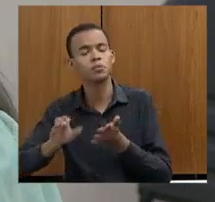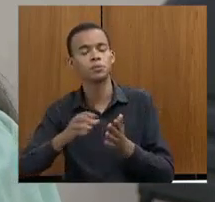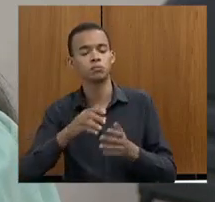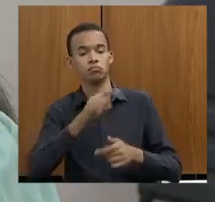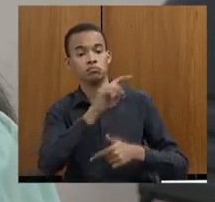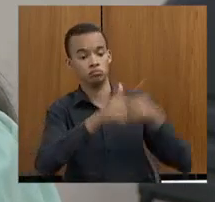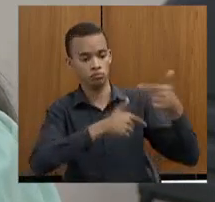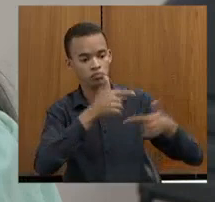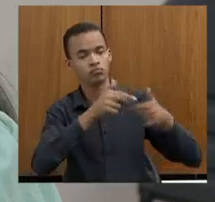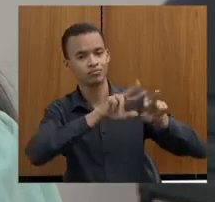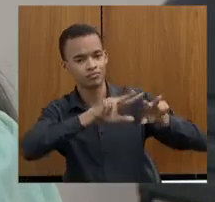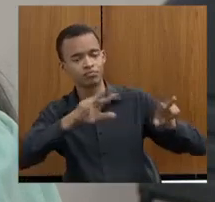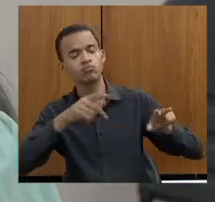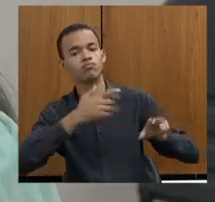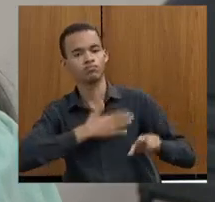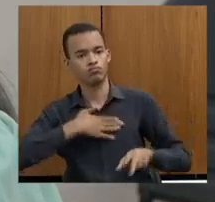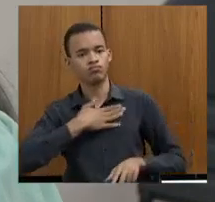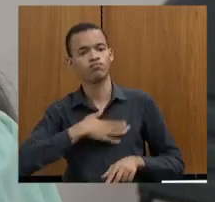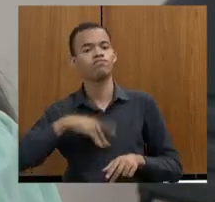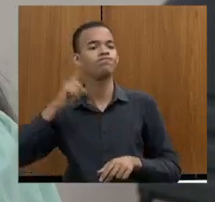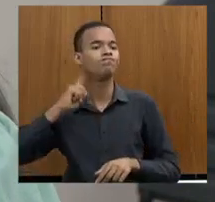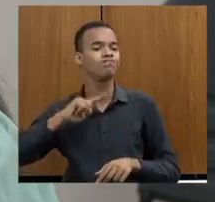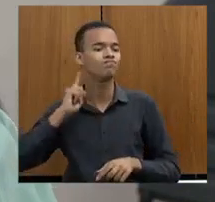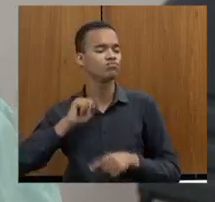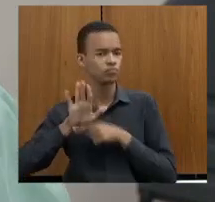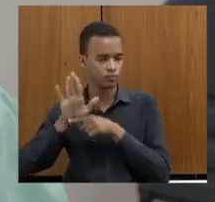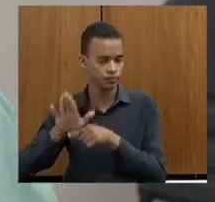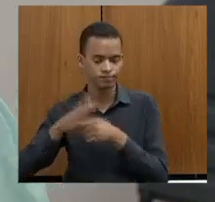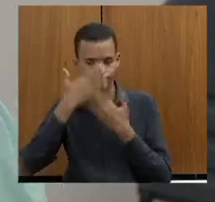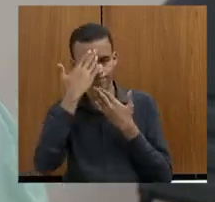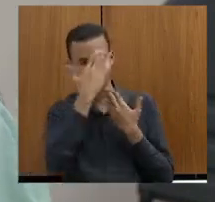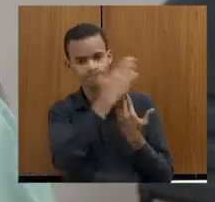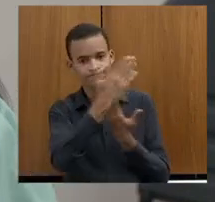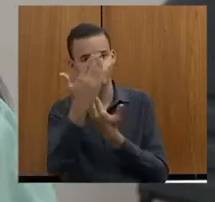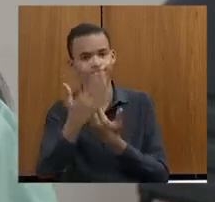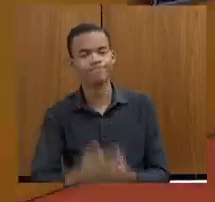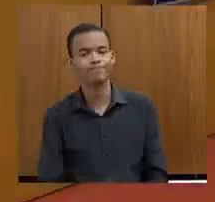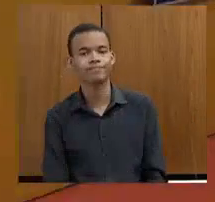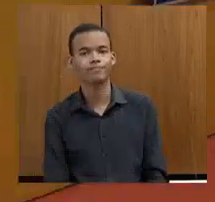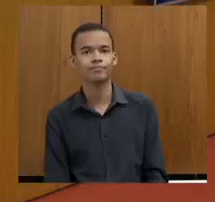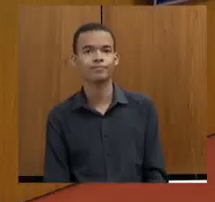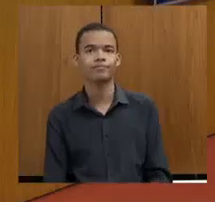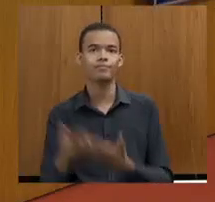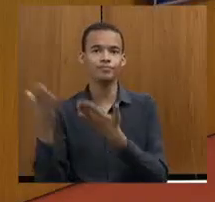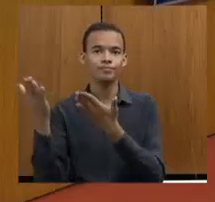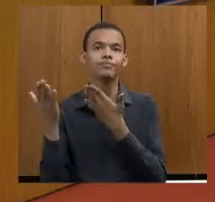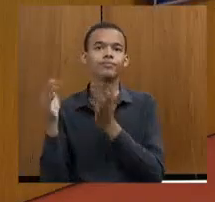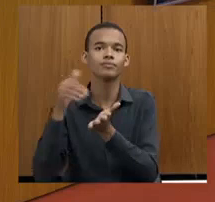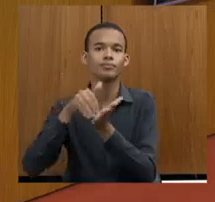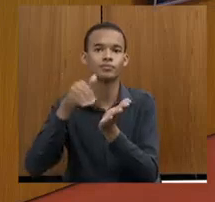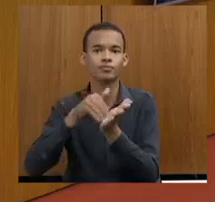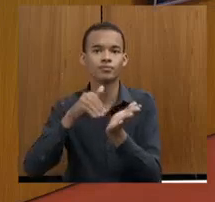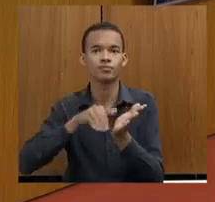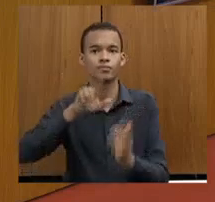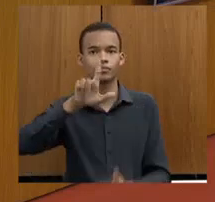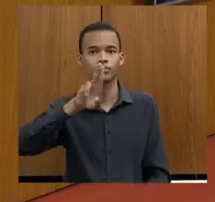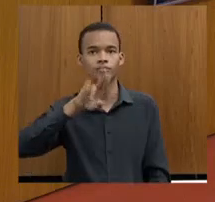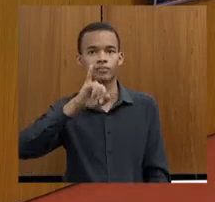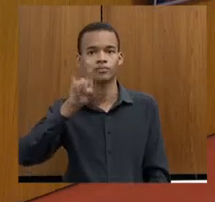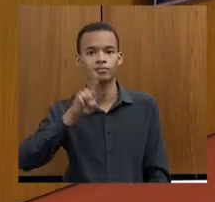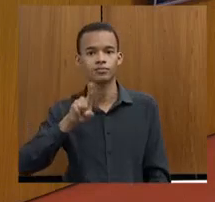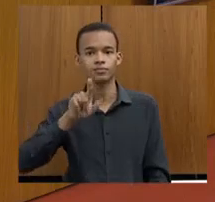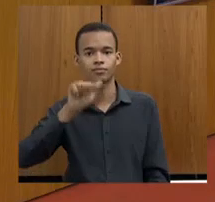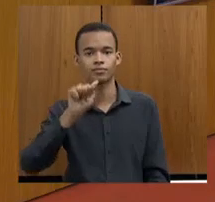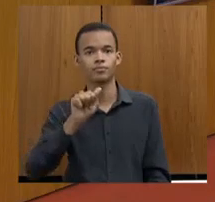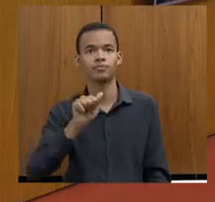pelo trabalho que vem fazendo pelos mineiros somos gratos viu com a palavra a secretária Luiza Barreto muito